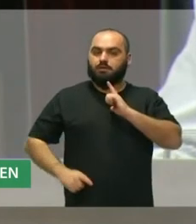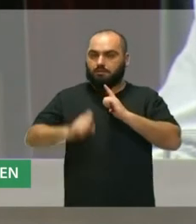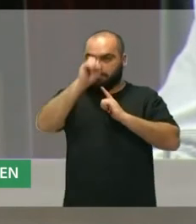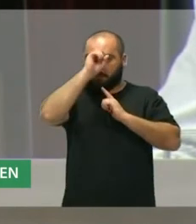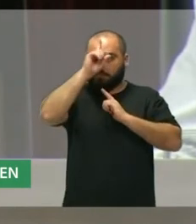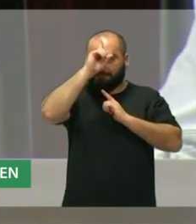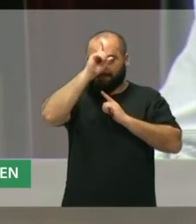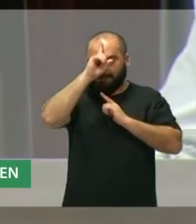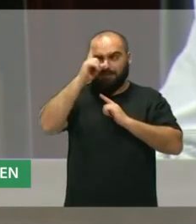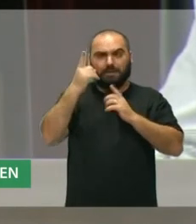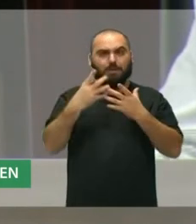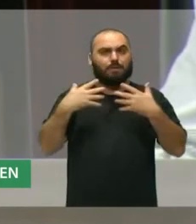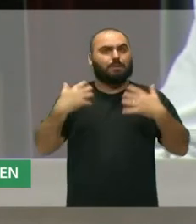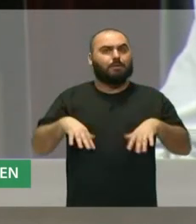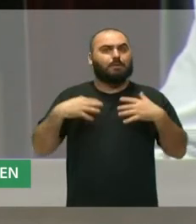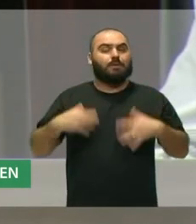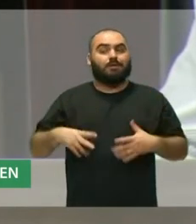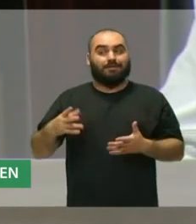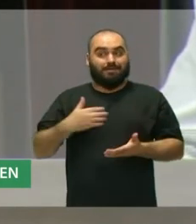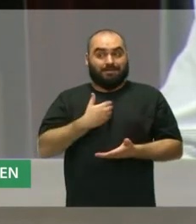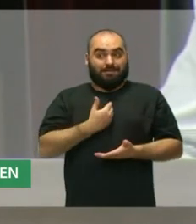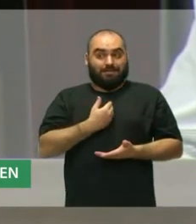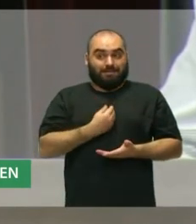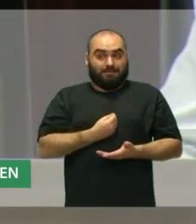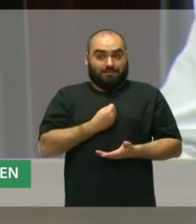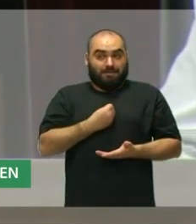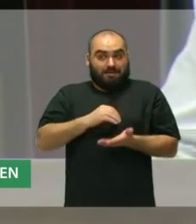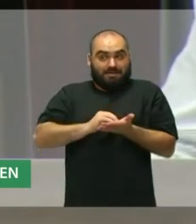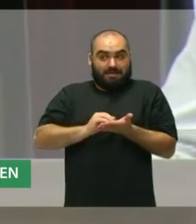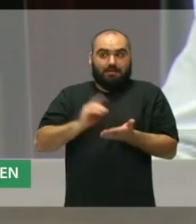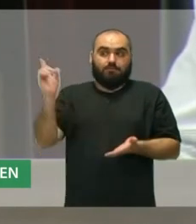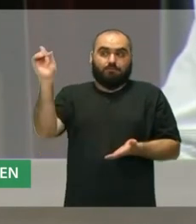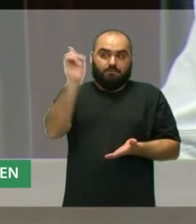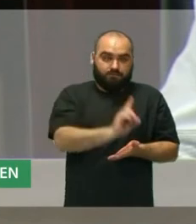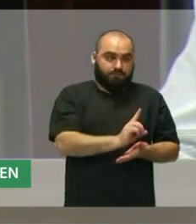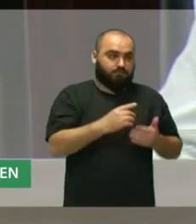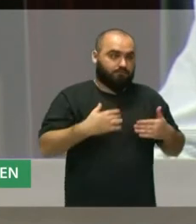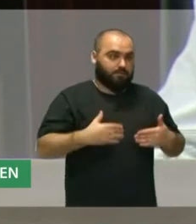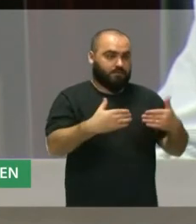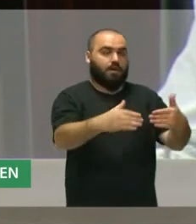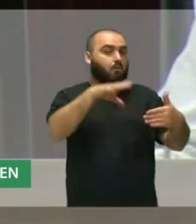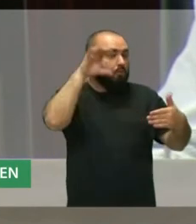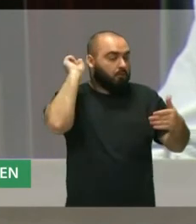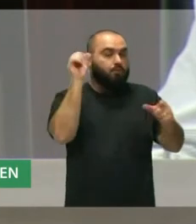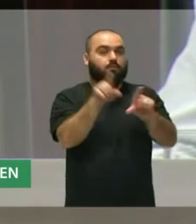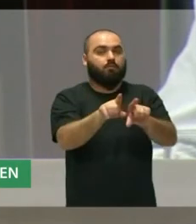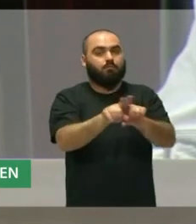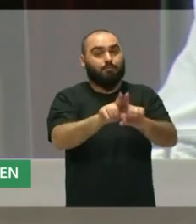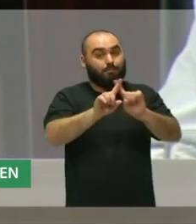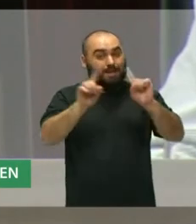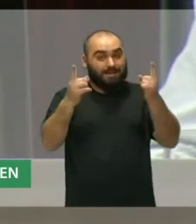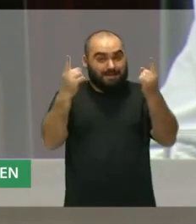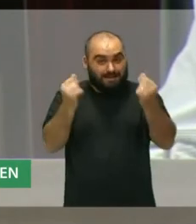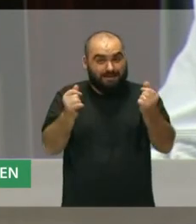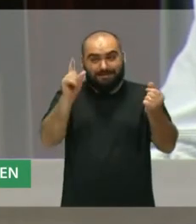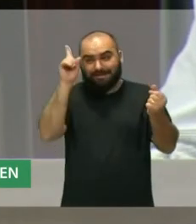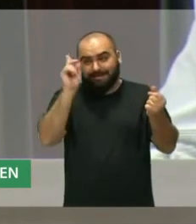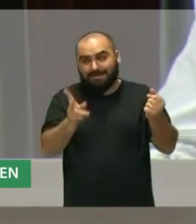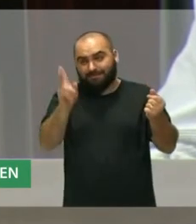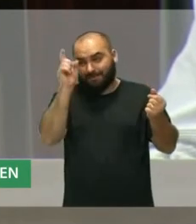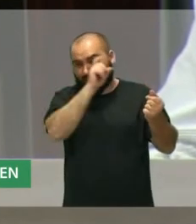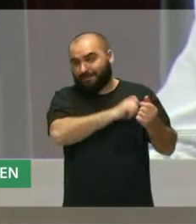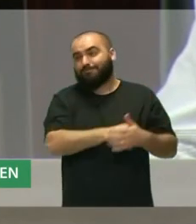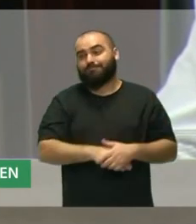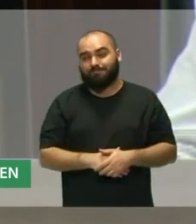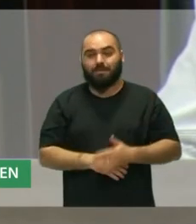hospitais, né? Quando o secretário veio até aqui, se dispôs, o ministério também nos ouviu, mas o envio de recursos é sempre difícil, né, Tati? A